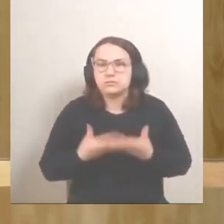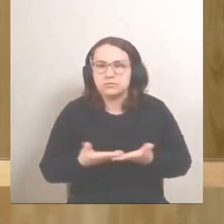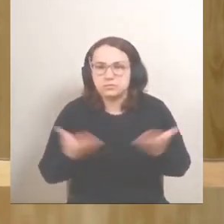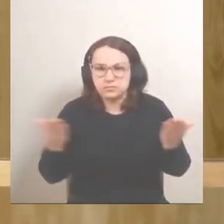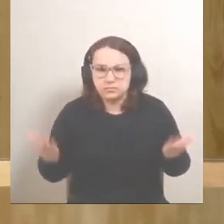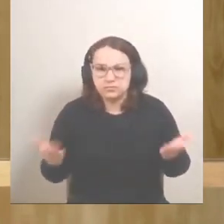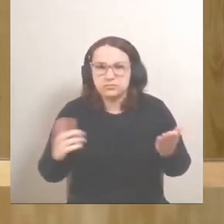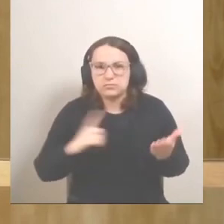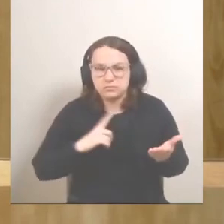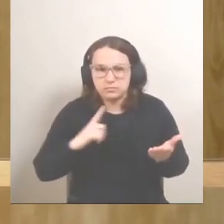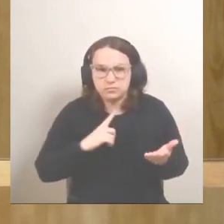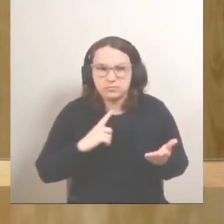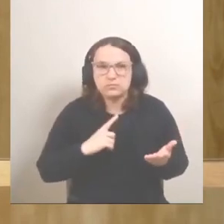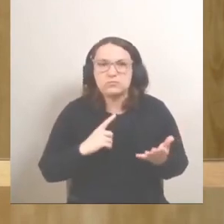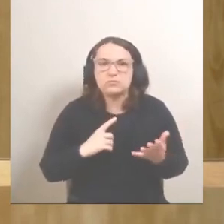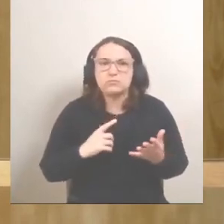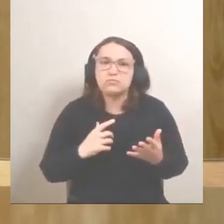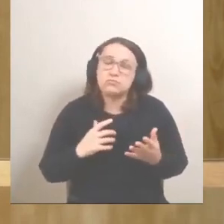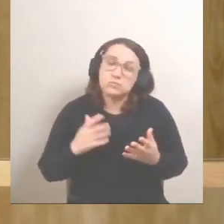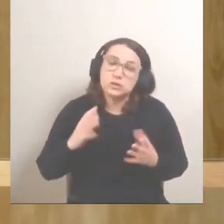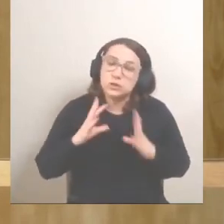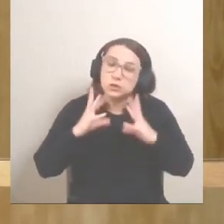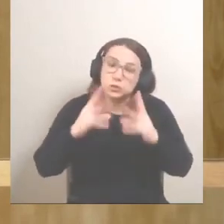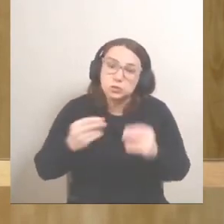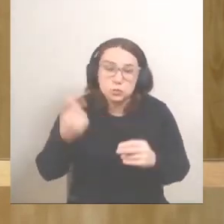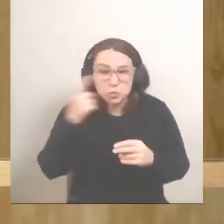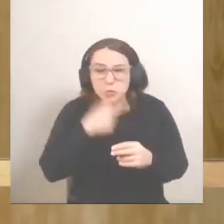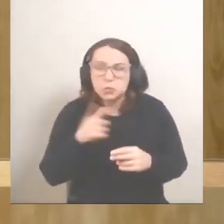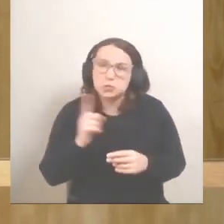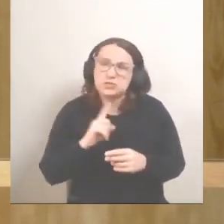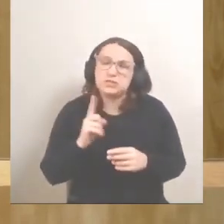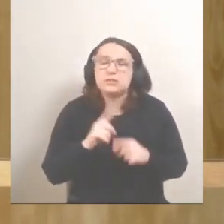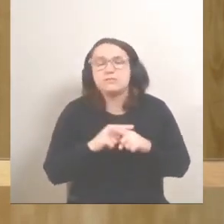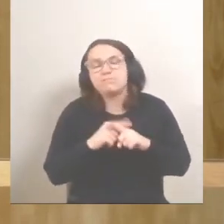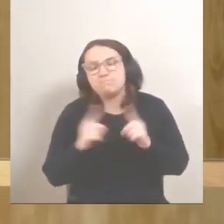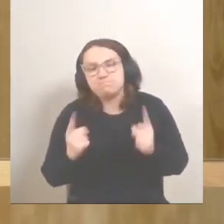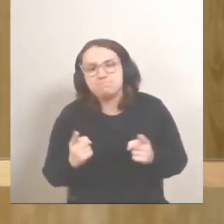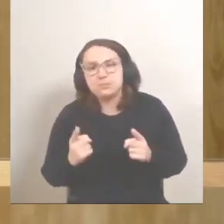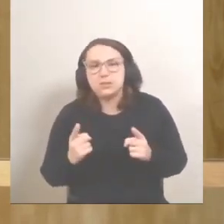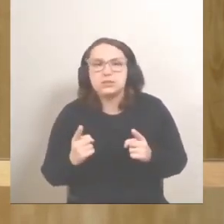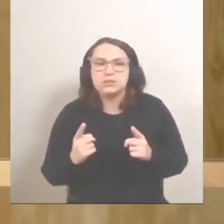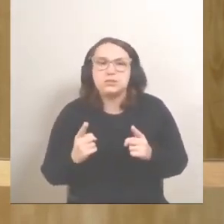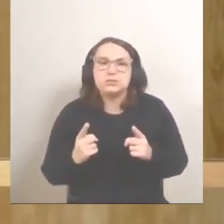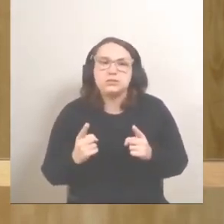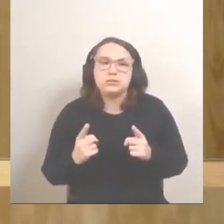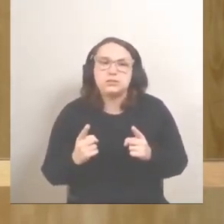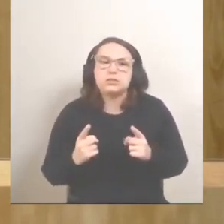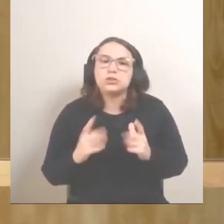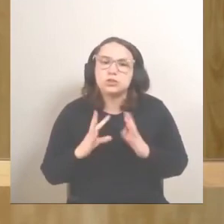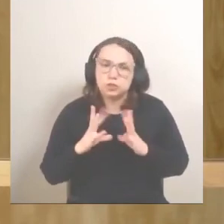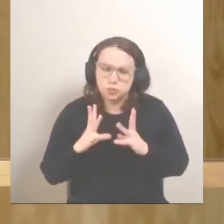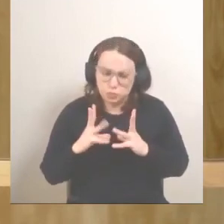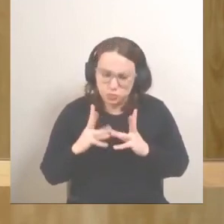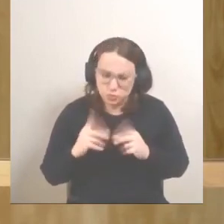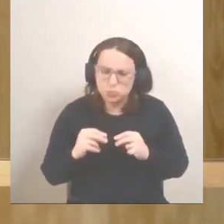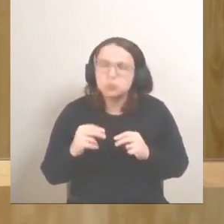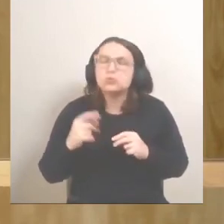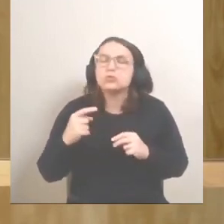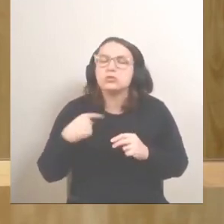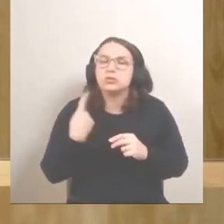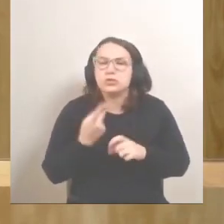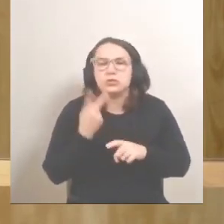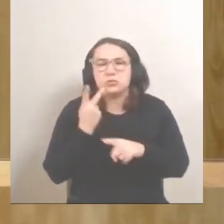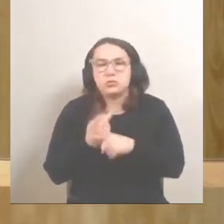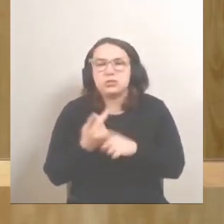têm. Não é tudo que a gente consegue atender, né? Mas em todas as situações a gente vai buscar